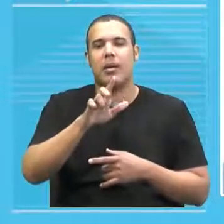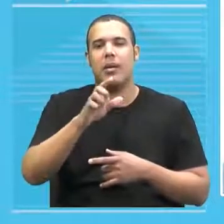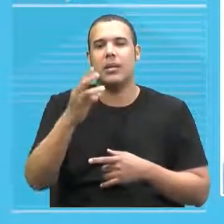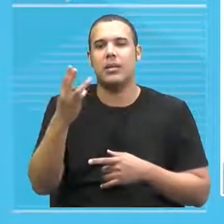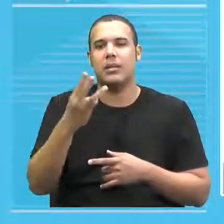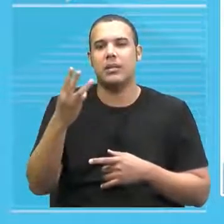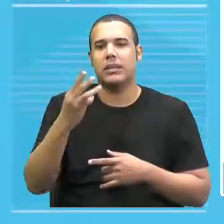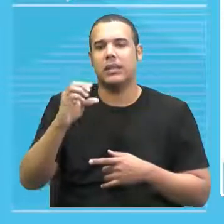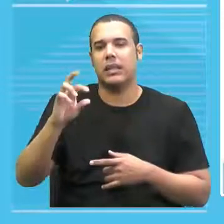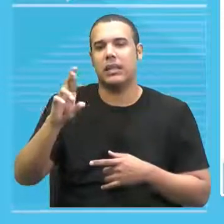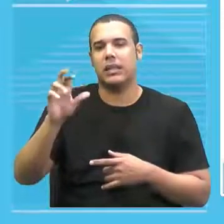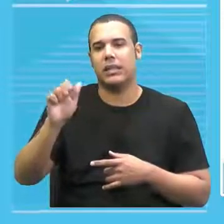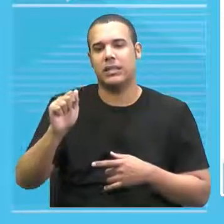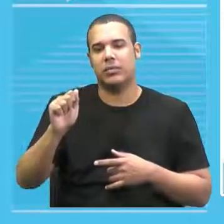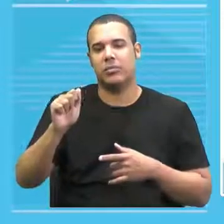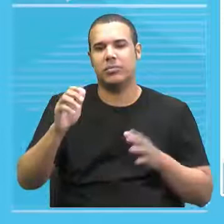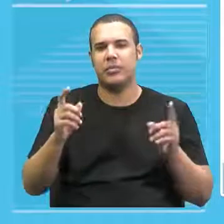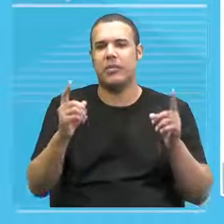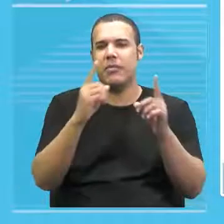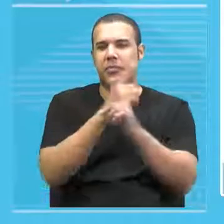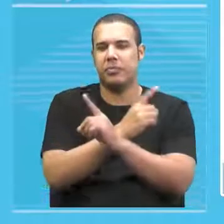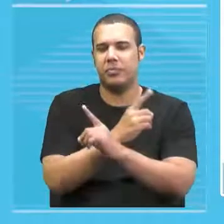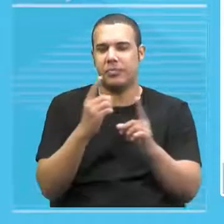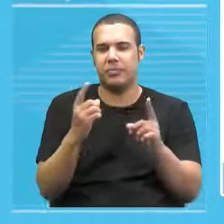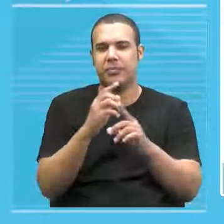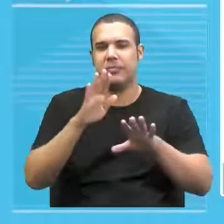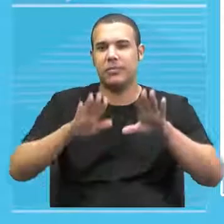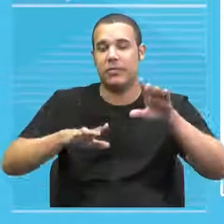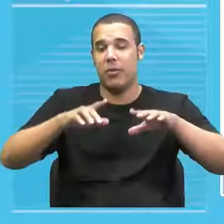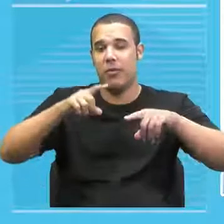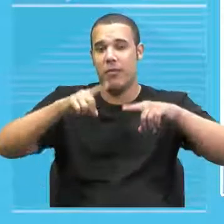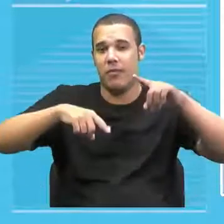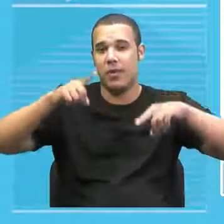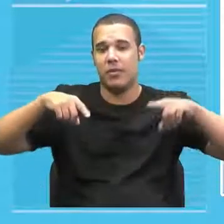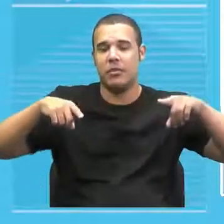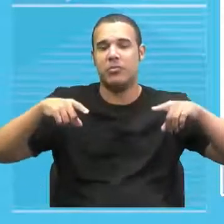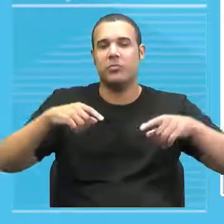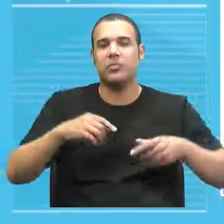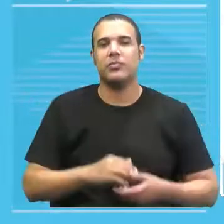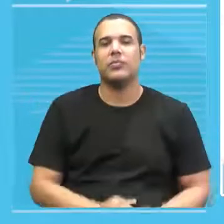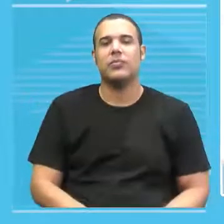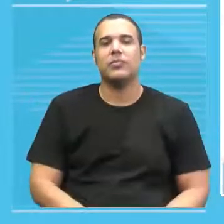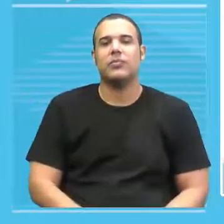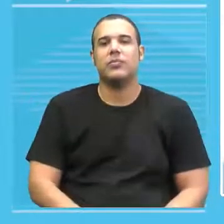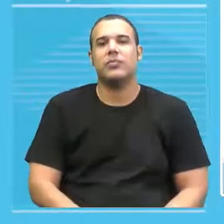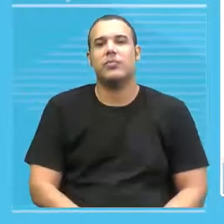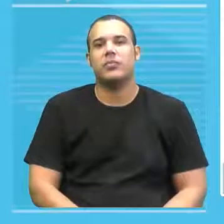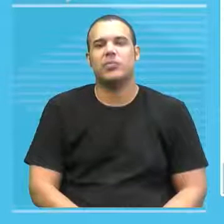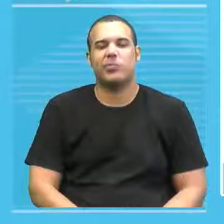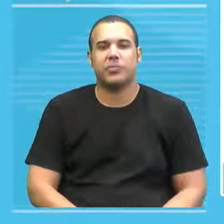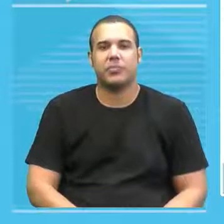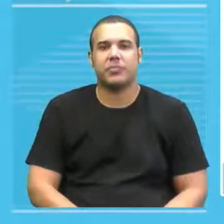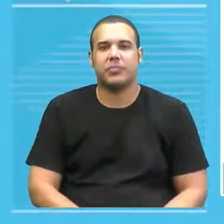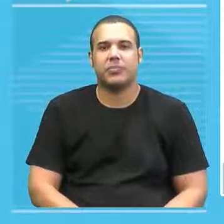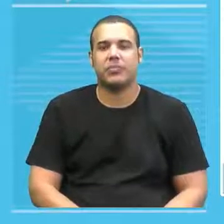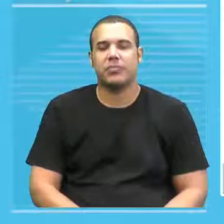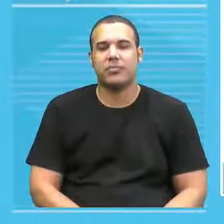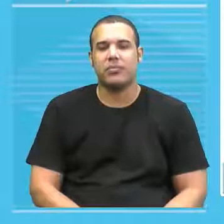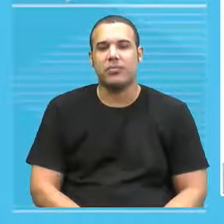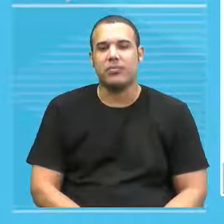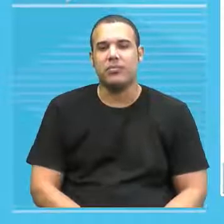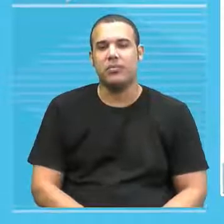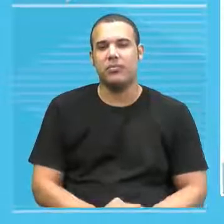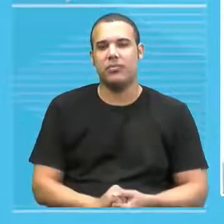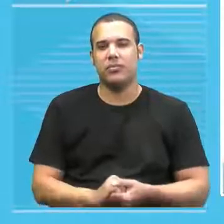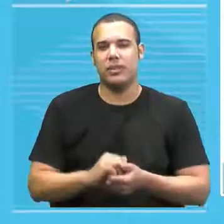terceiro lugar por vezes e as ceras vegetais e em segundo e mel em terceiro e a as regiões